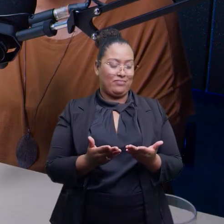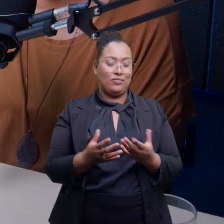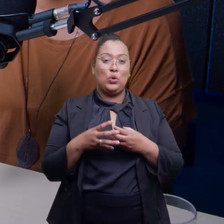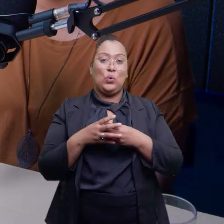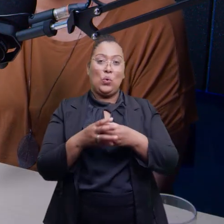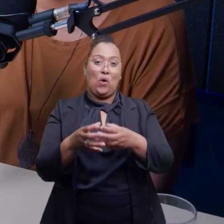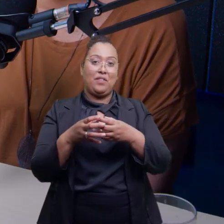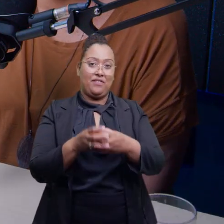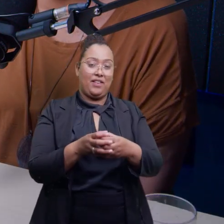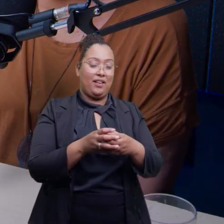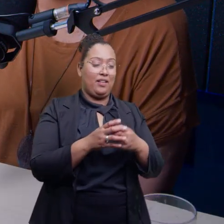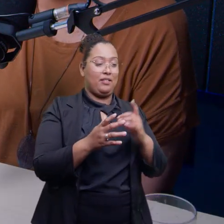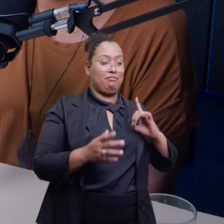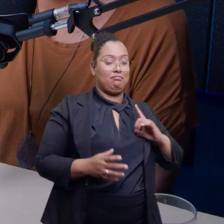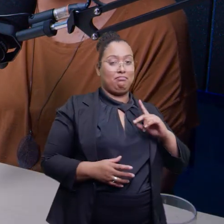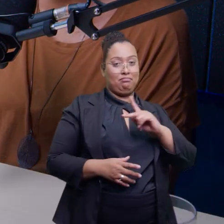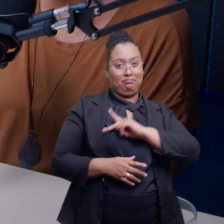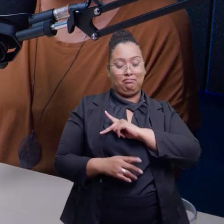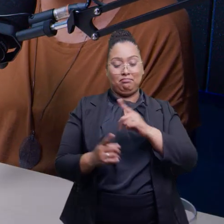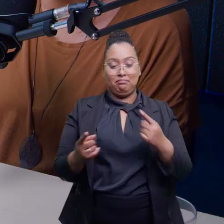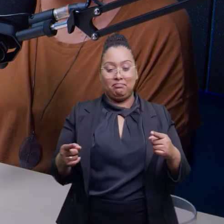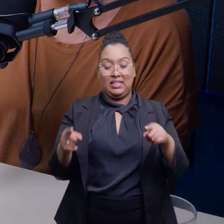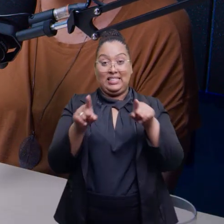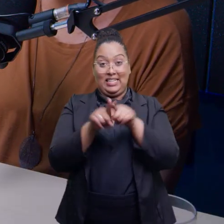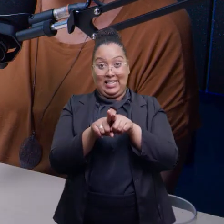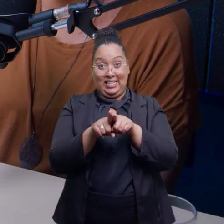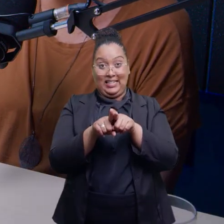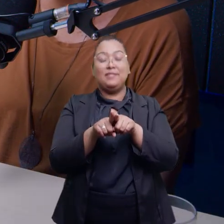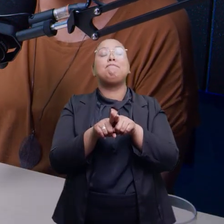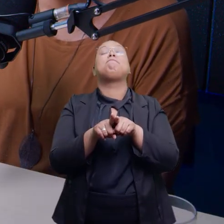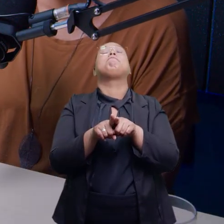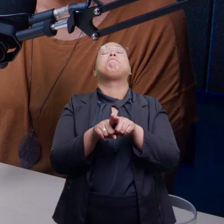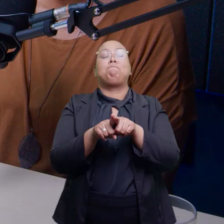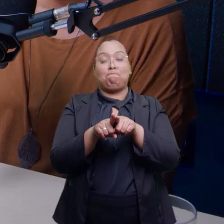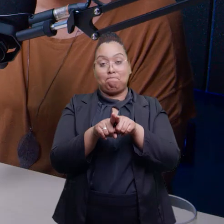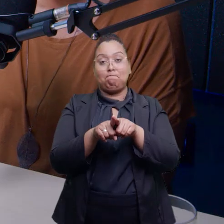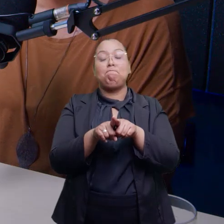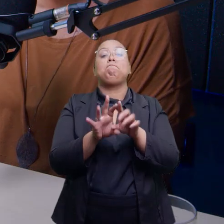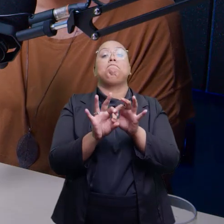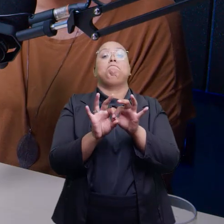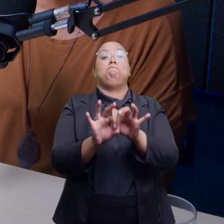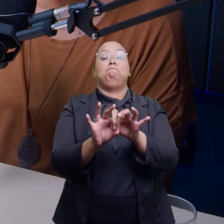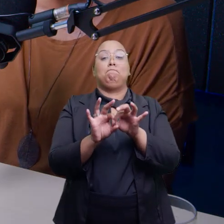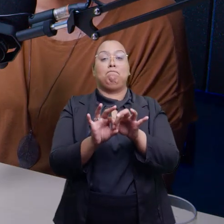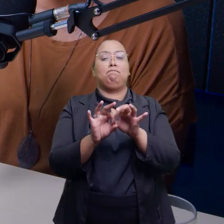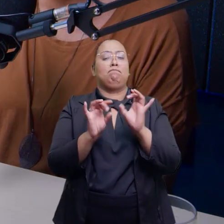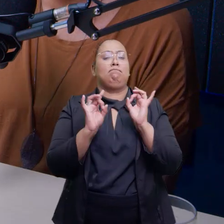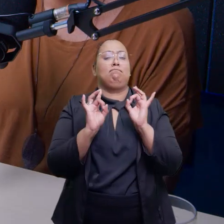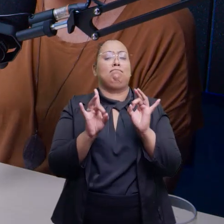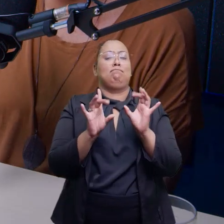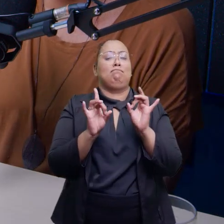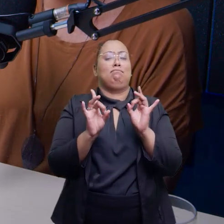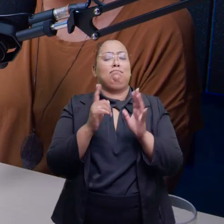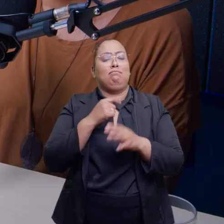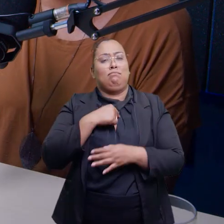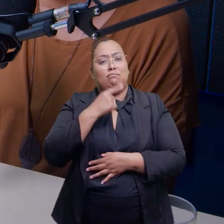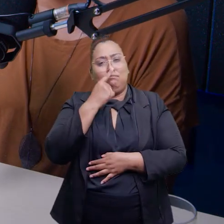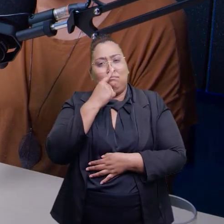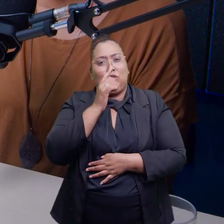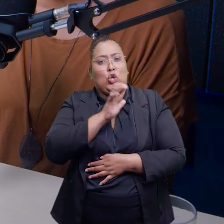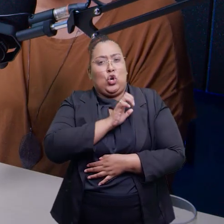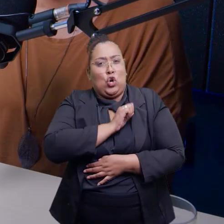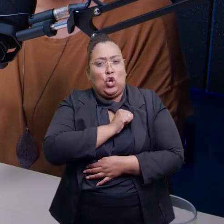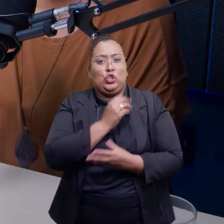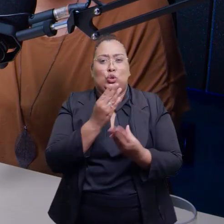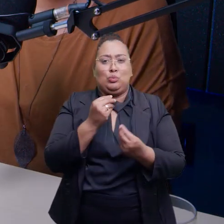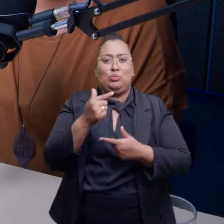parceria do Conviver com a Defensoria Pública é uma parceria que me é muito cara. Eu gosto